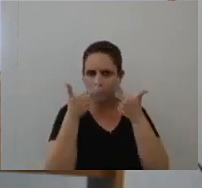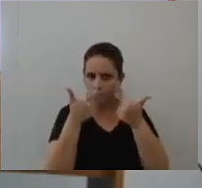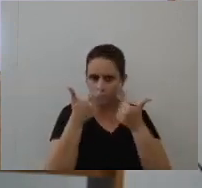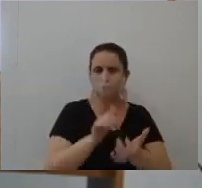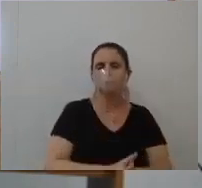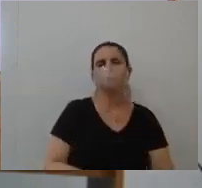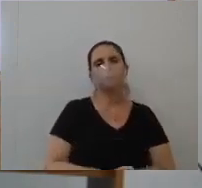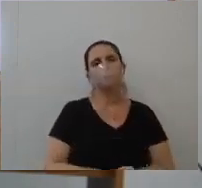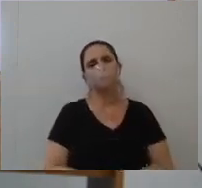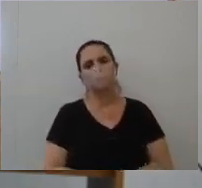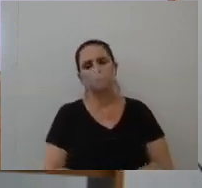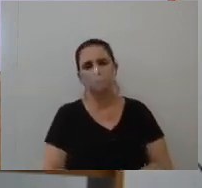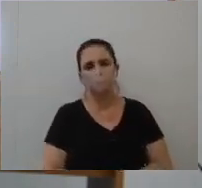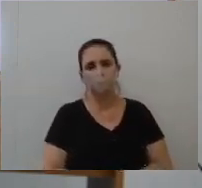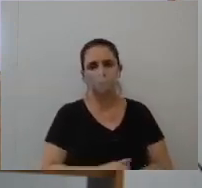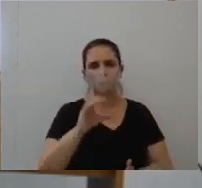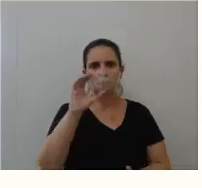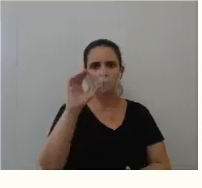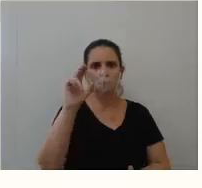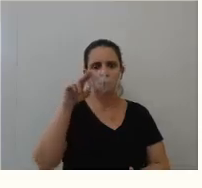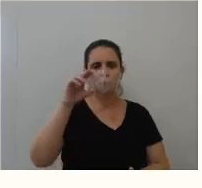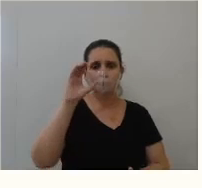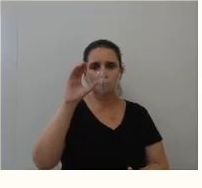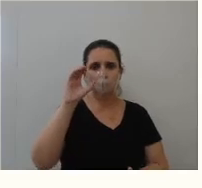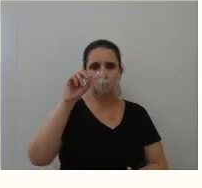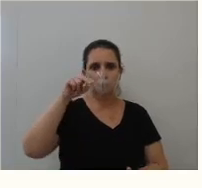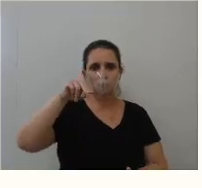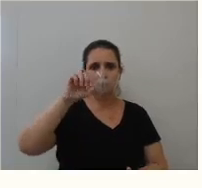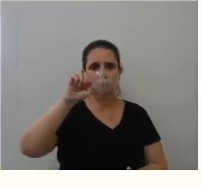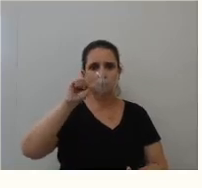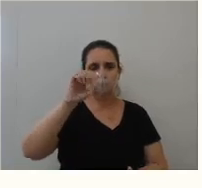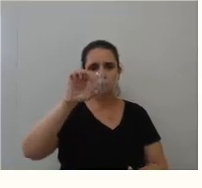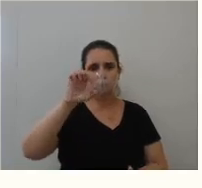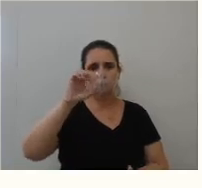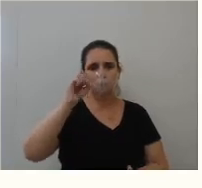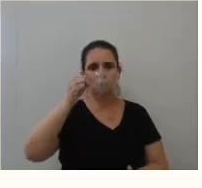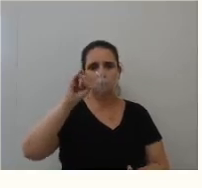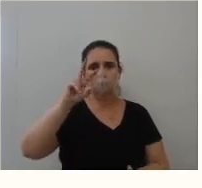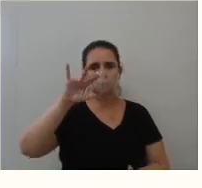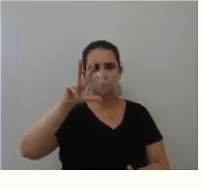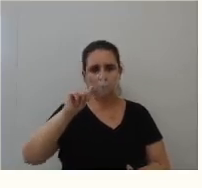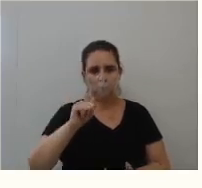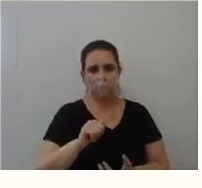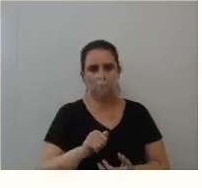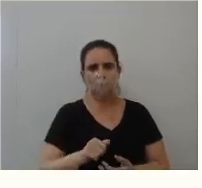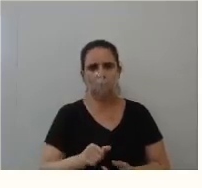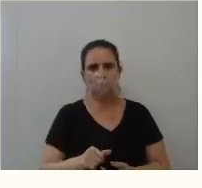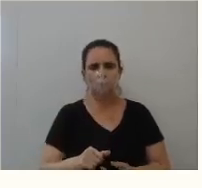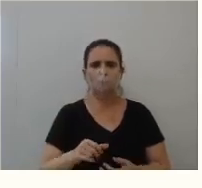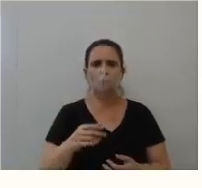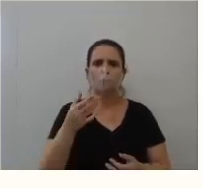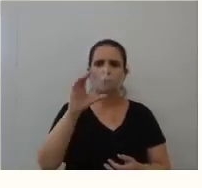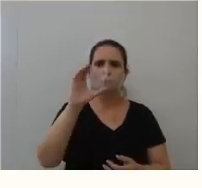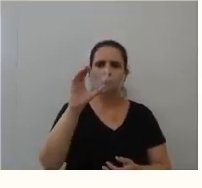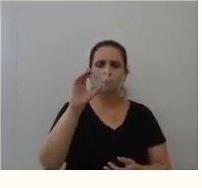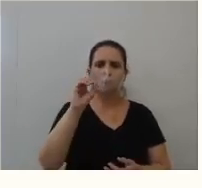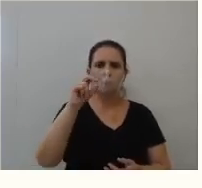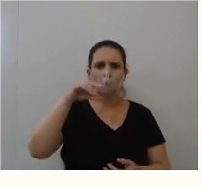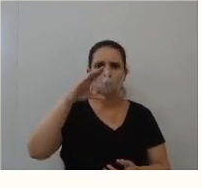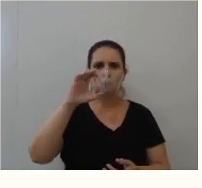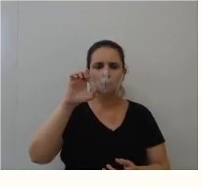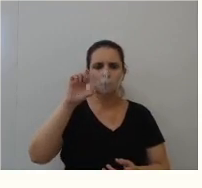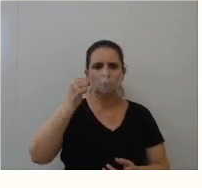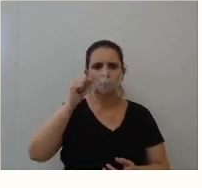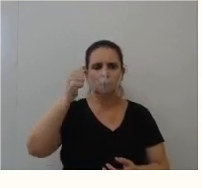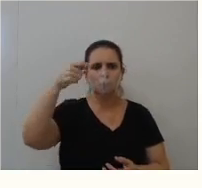Beleza? Concessiva. Eu vou dar uma dica para você. As conjunções, a ideia de concessão é a famosa